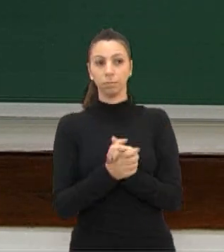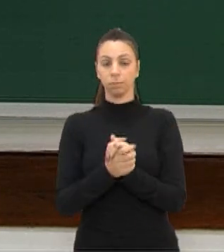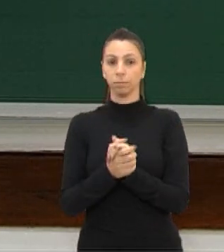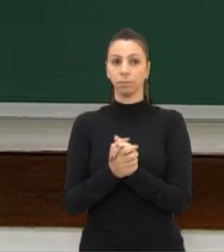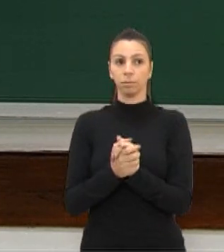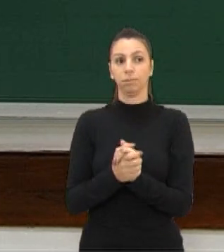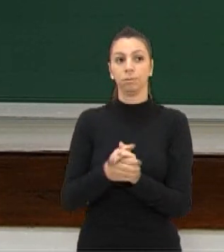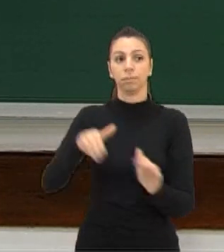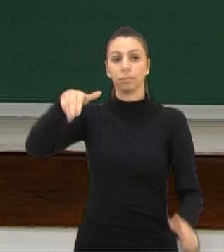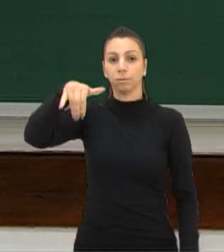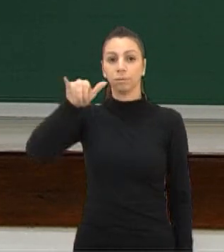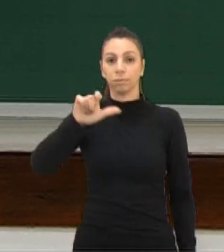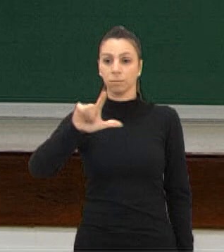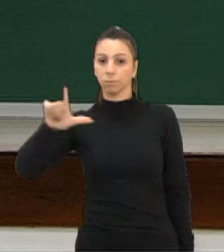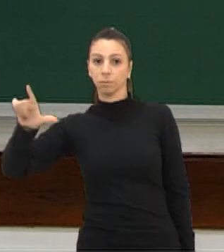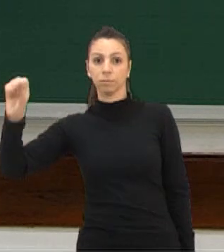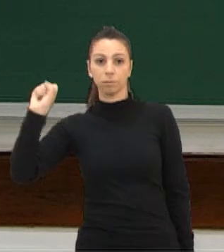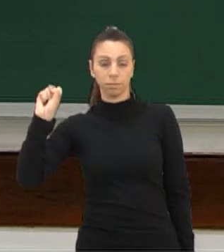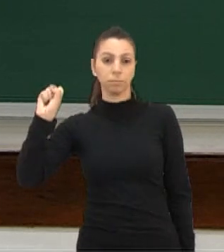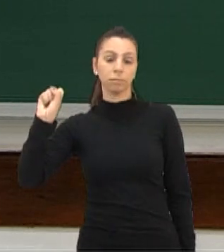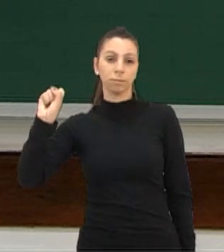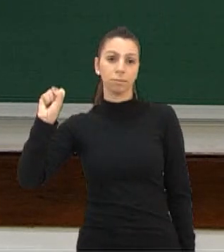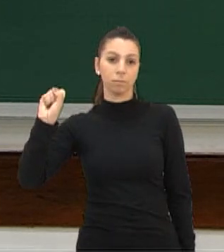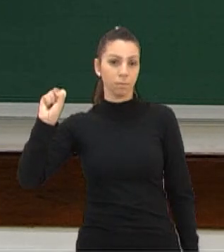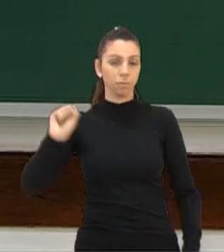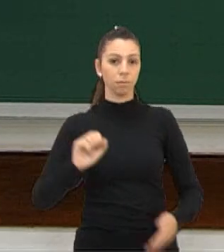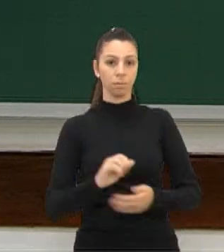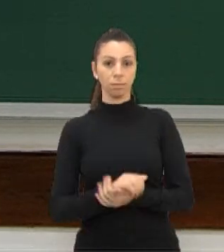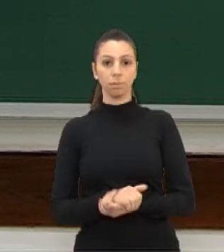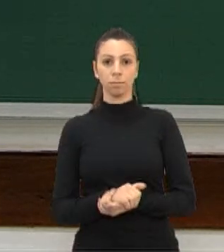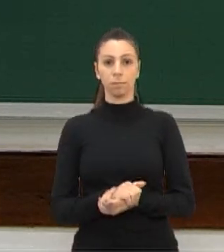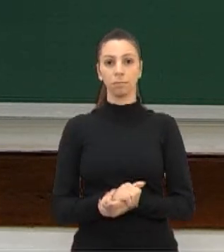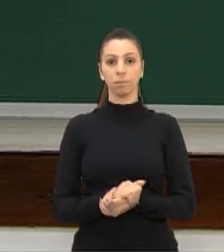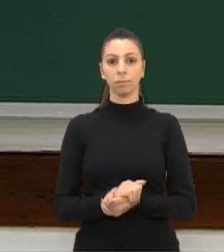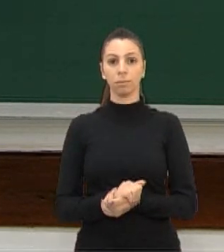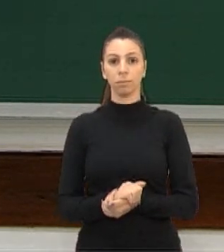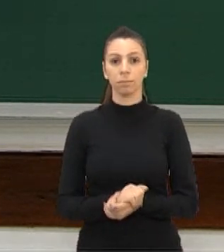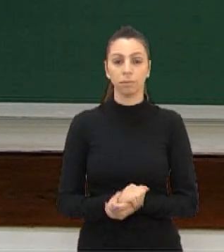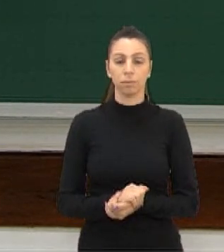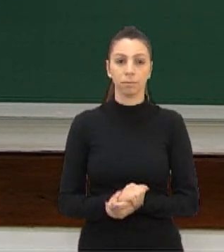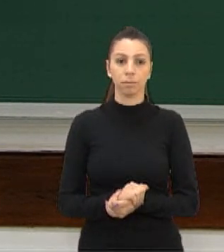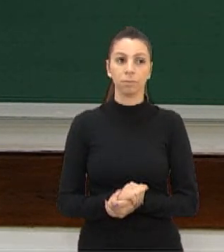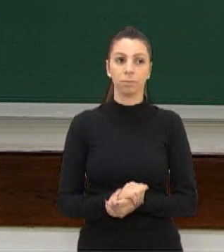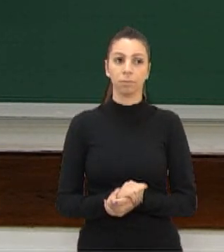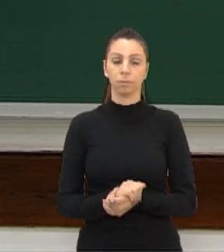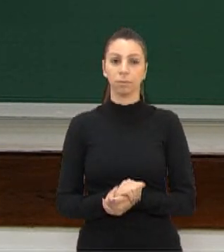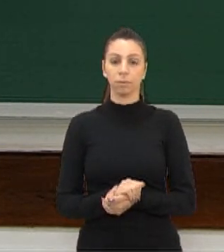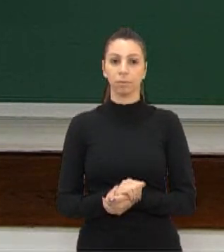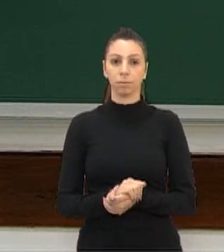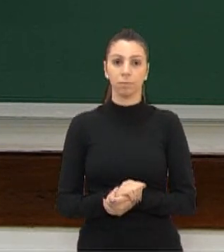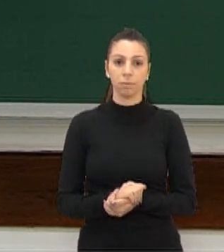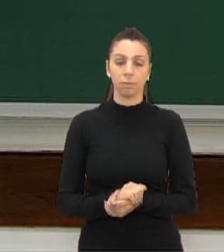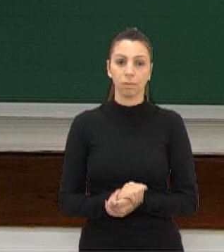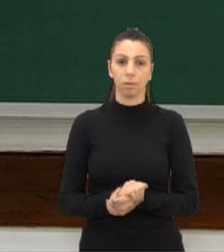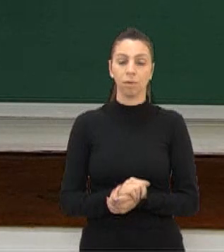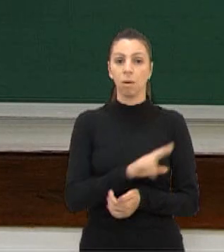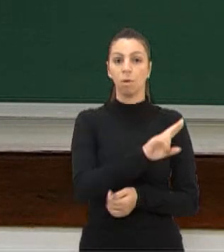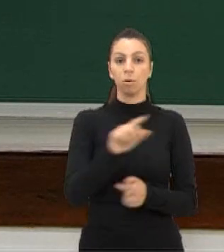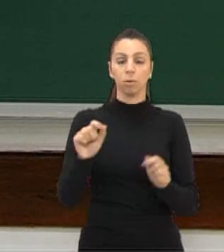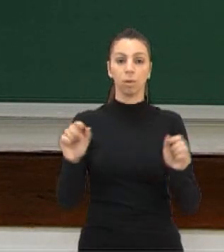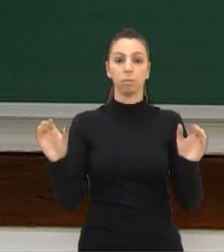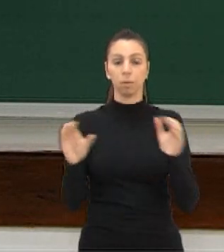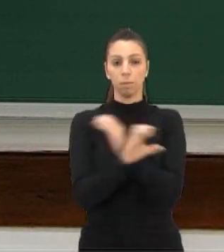Mills, Charles Watt Mills, popular Mills. A gente sempre ouve, não, o nome completo, às vezes, a gente talvez não